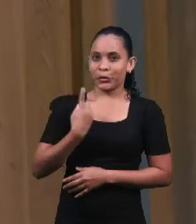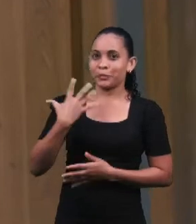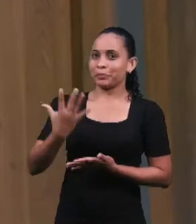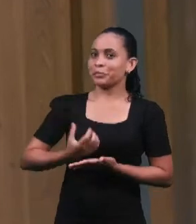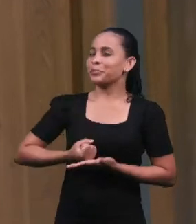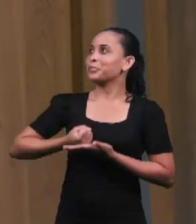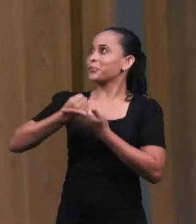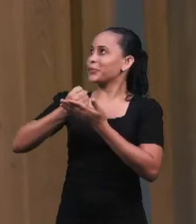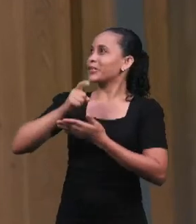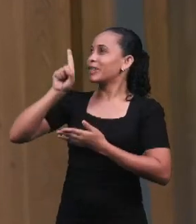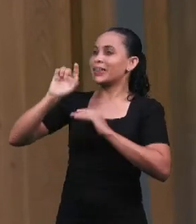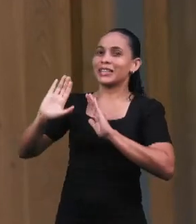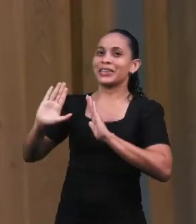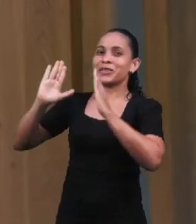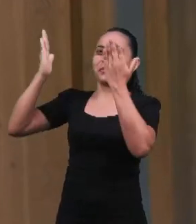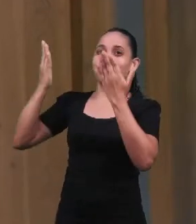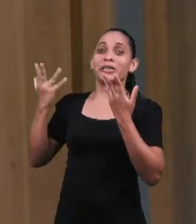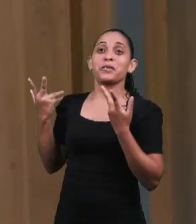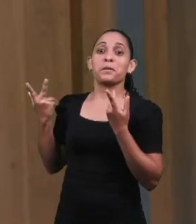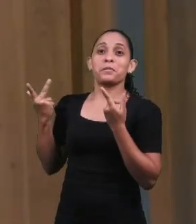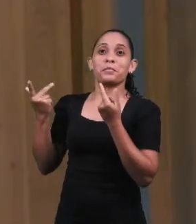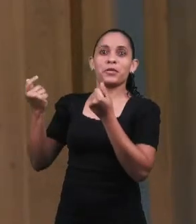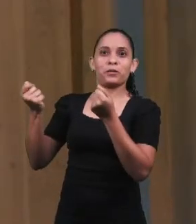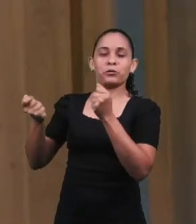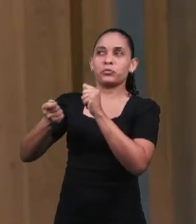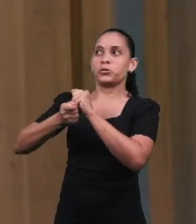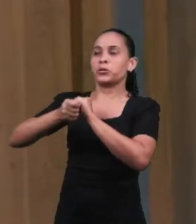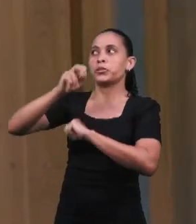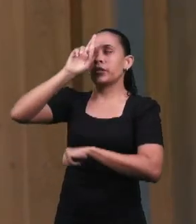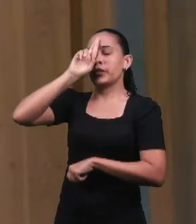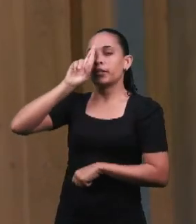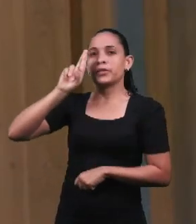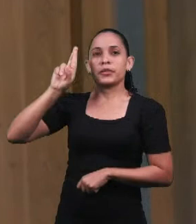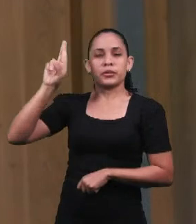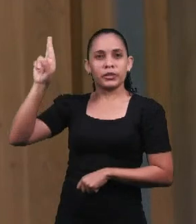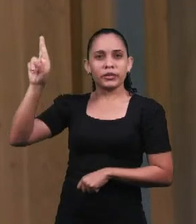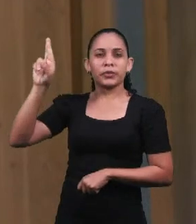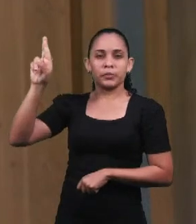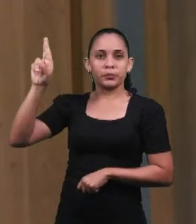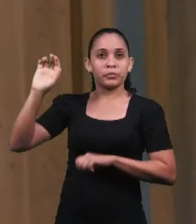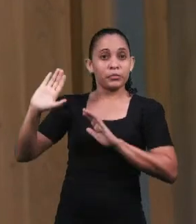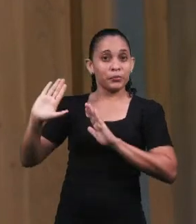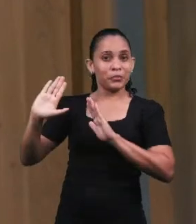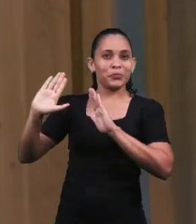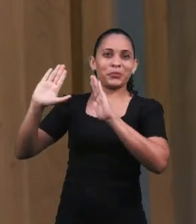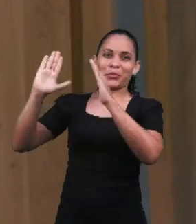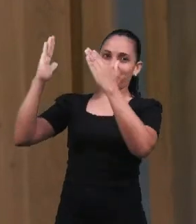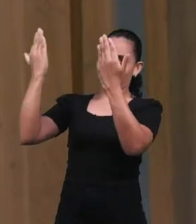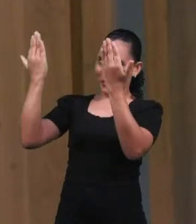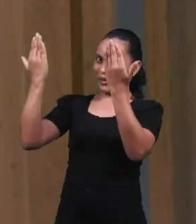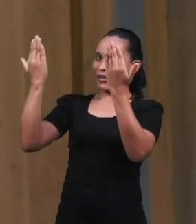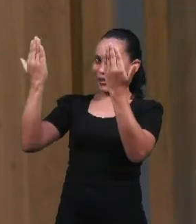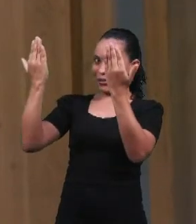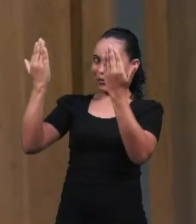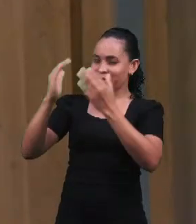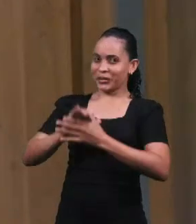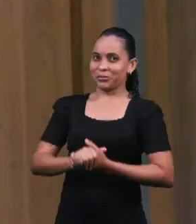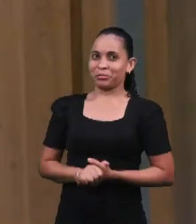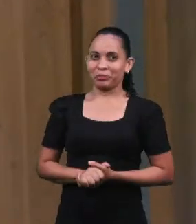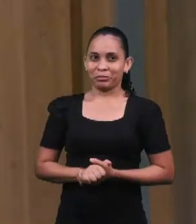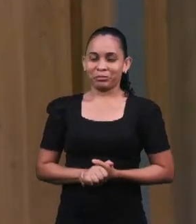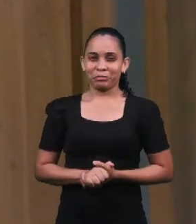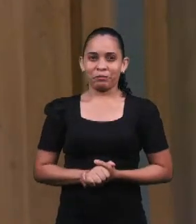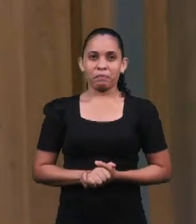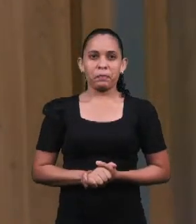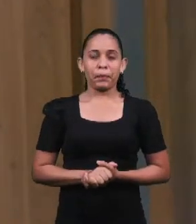grande festa, a festa com o Senhor Jesus, que é a festa das bodas do Cordeiro. Apenas observando